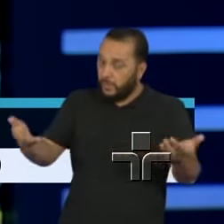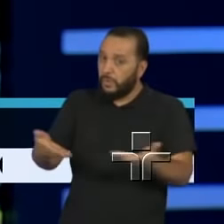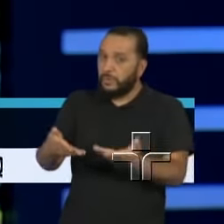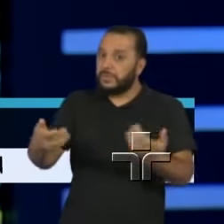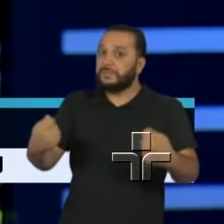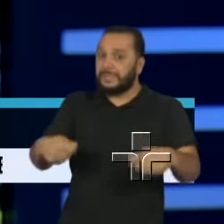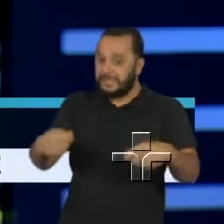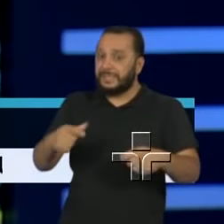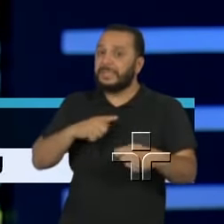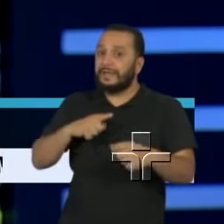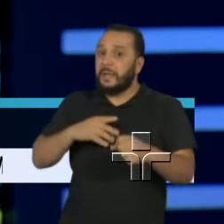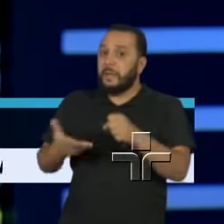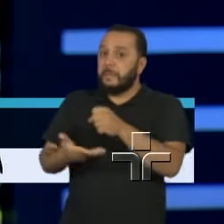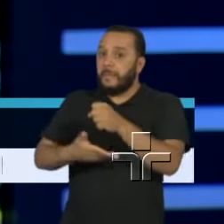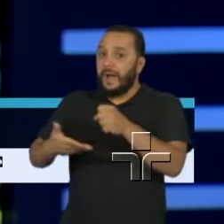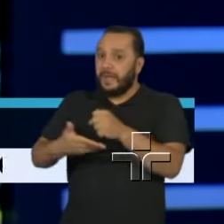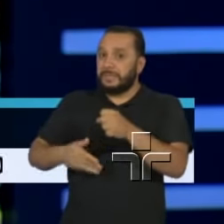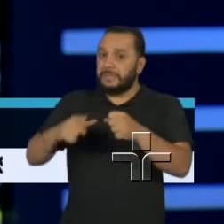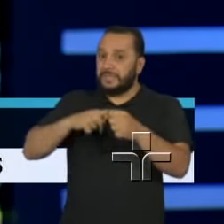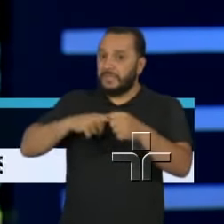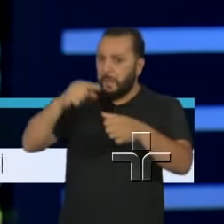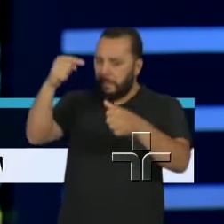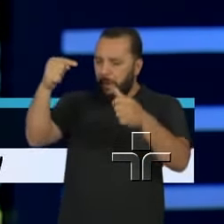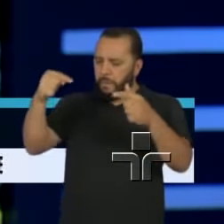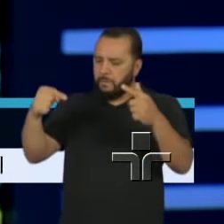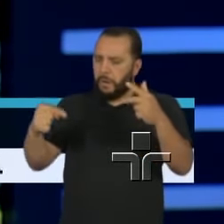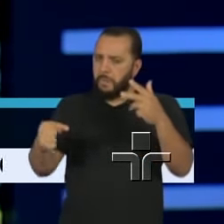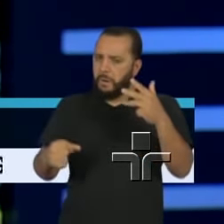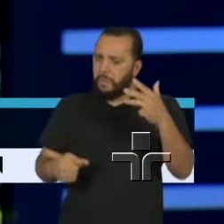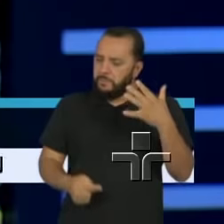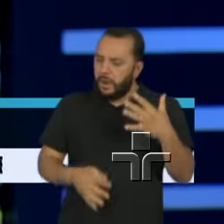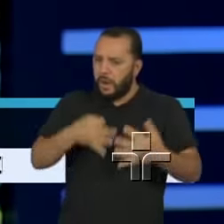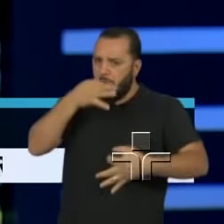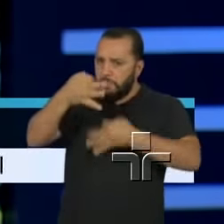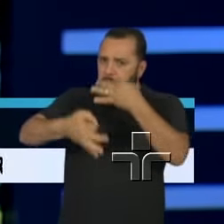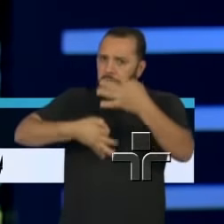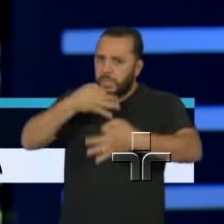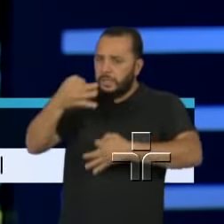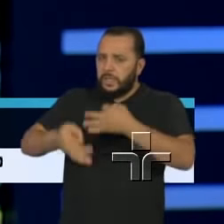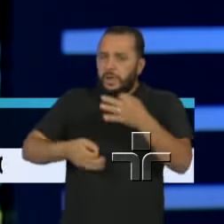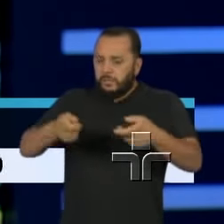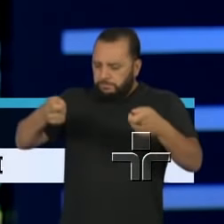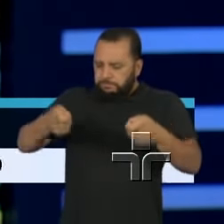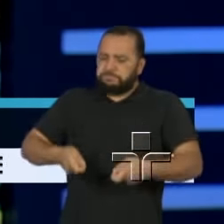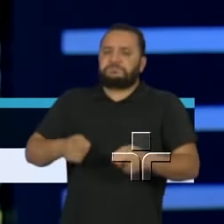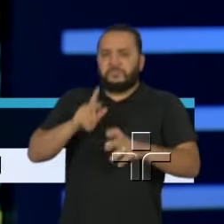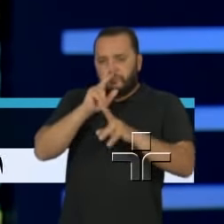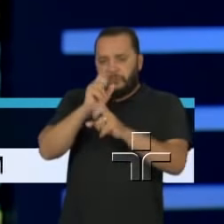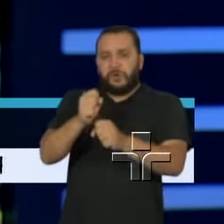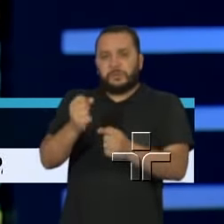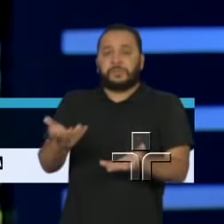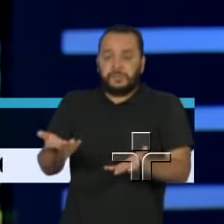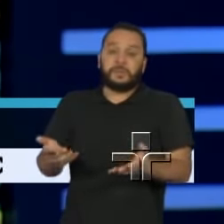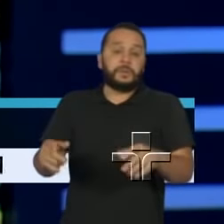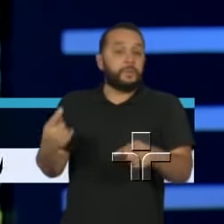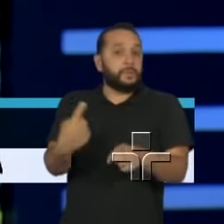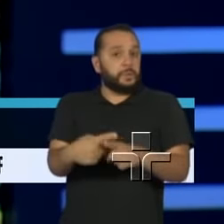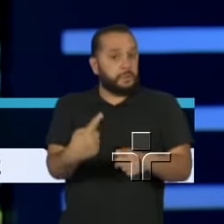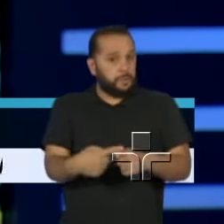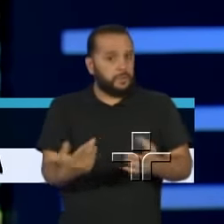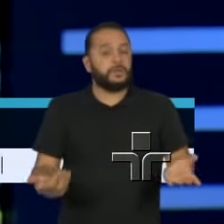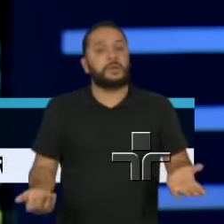é até importante que você conheça para fazer o argumento para dentro, no seu entorno, mas fundamentalmente porque